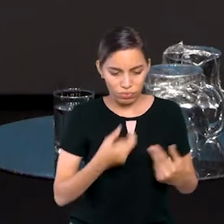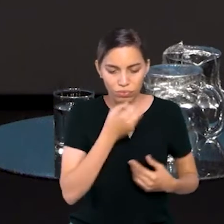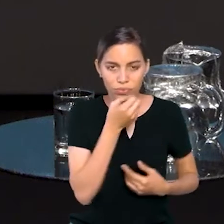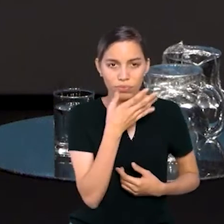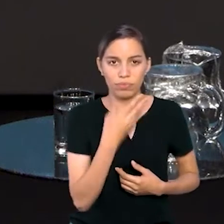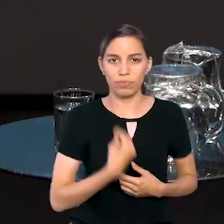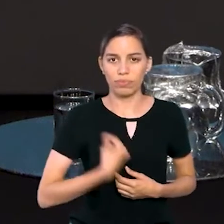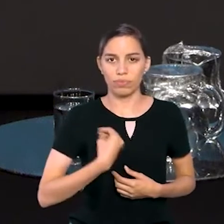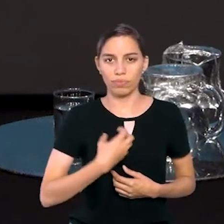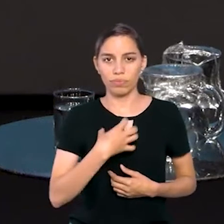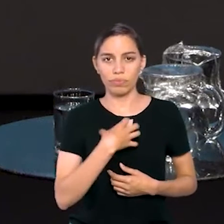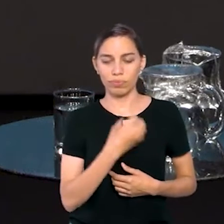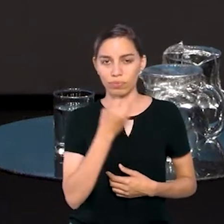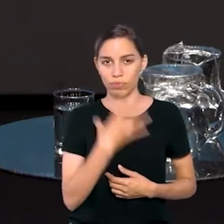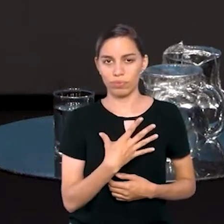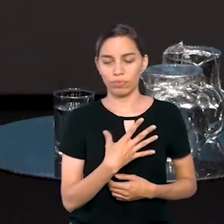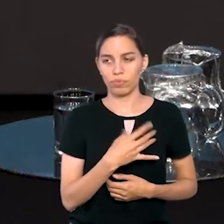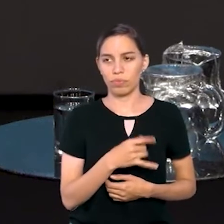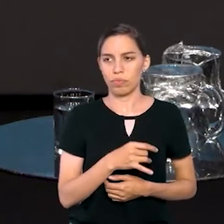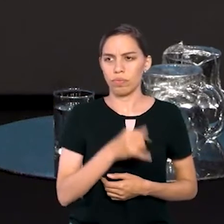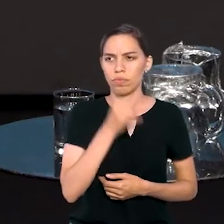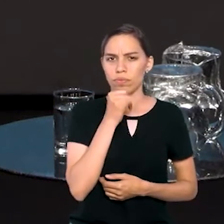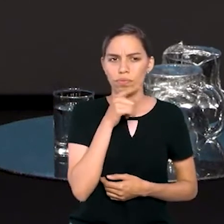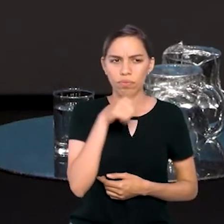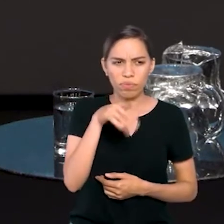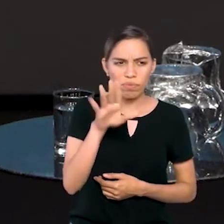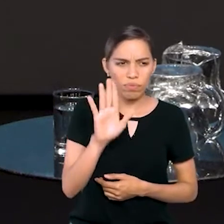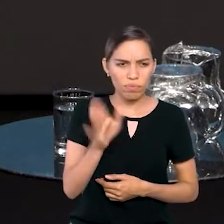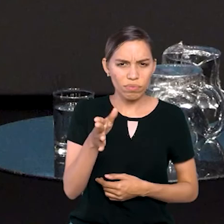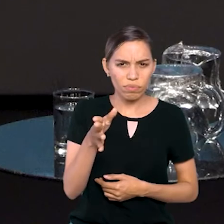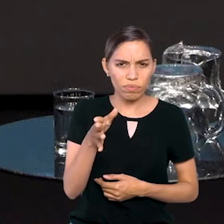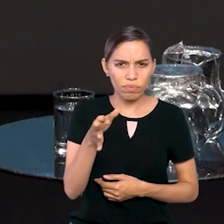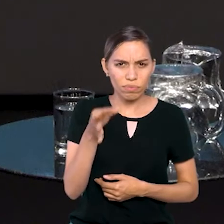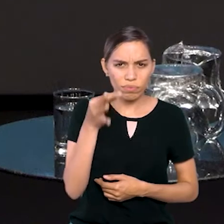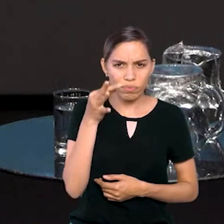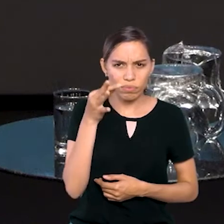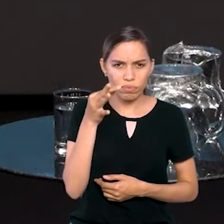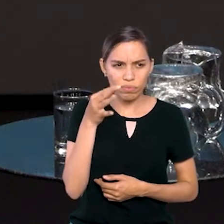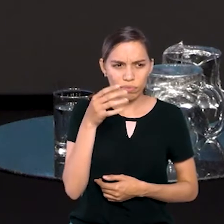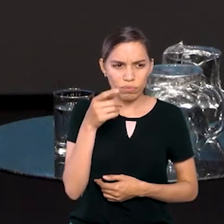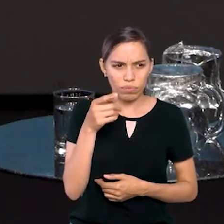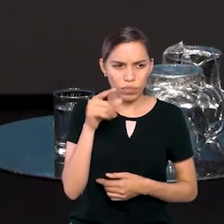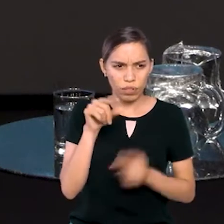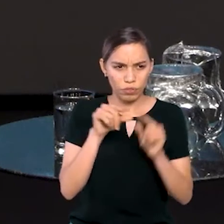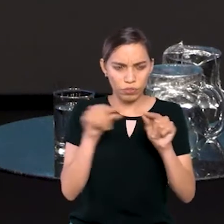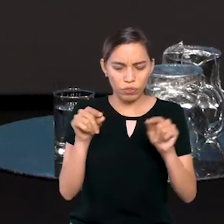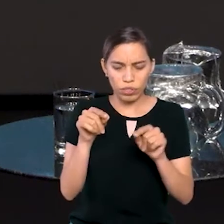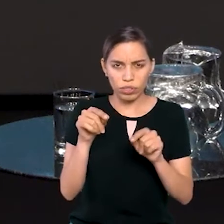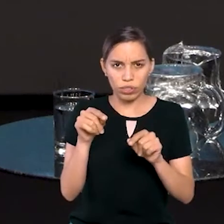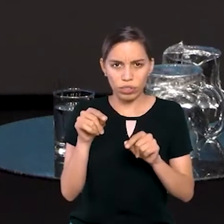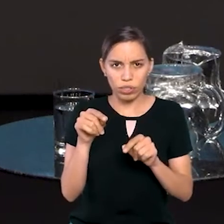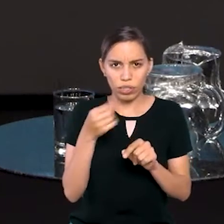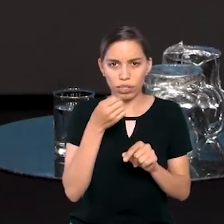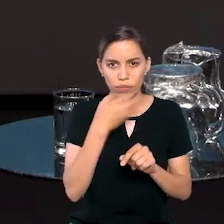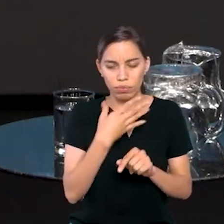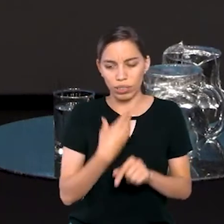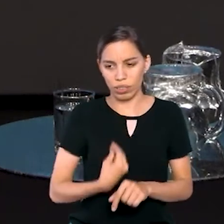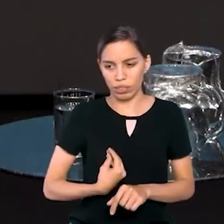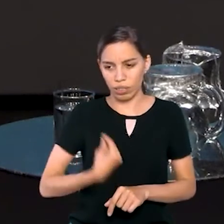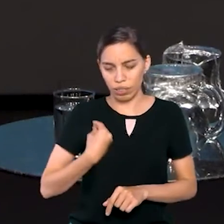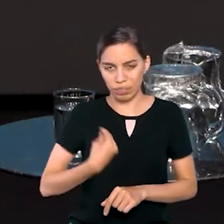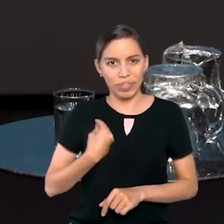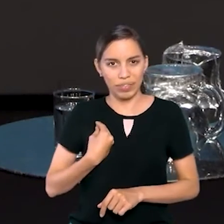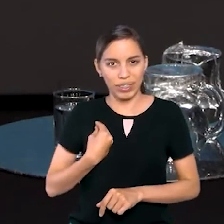já escutaram a expressão bem viver, né? Nós pegamos emprestado dos nossos parentes